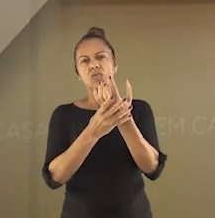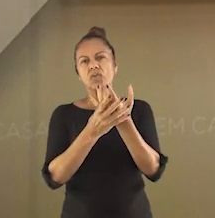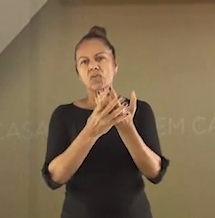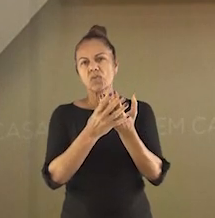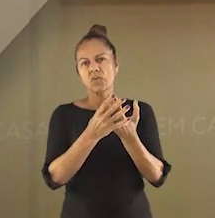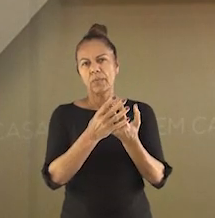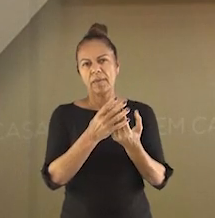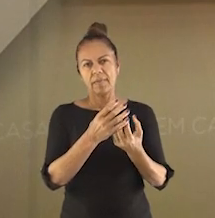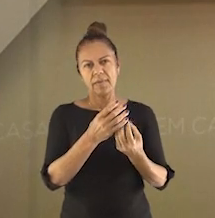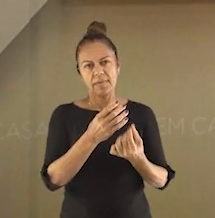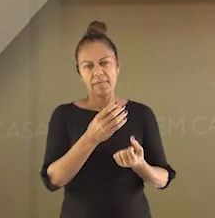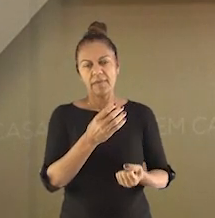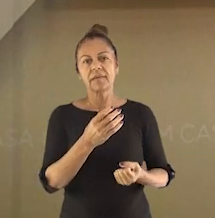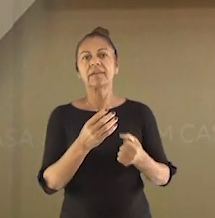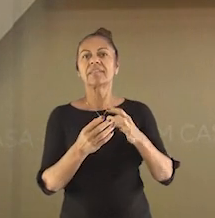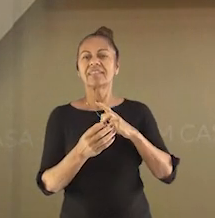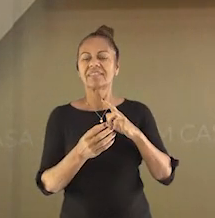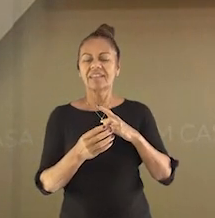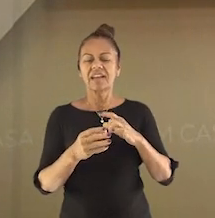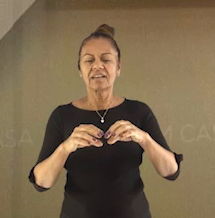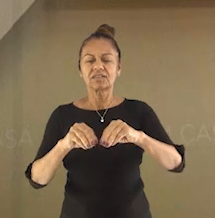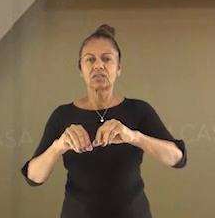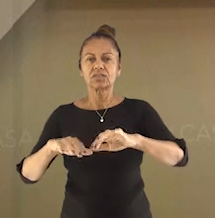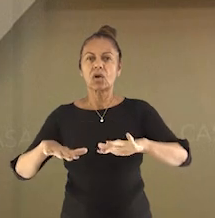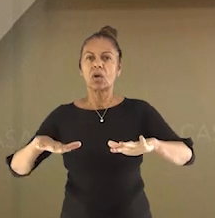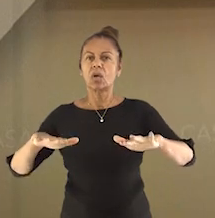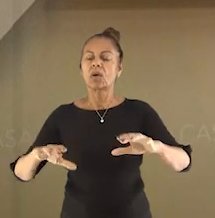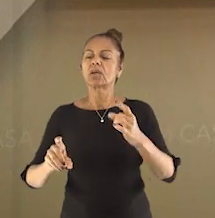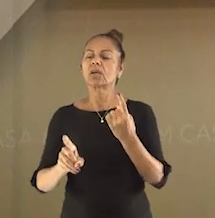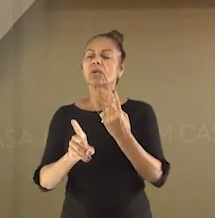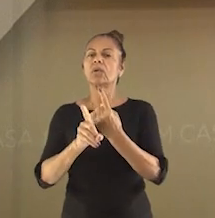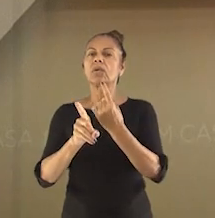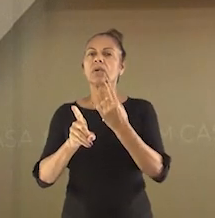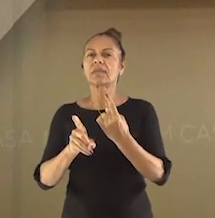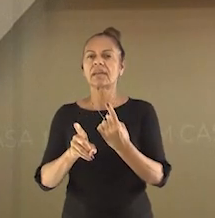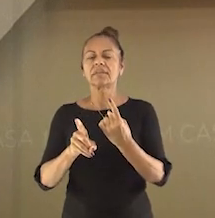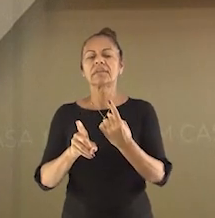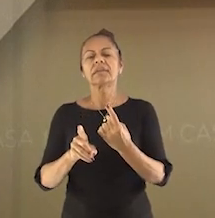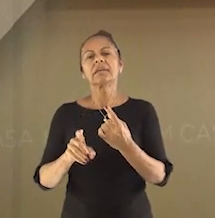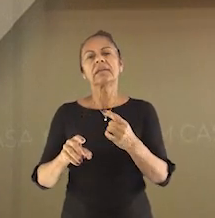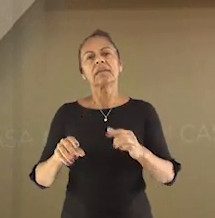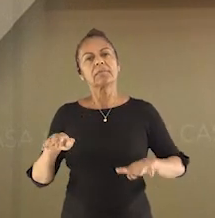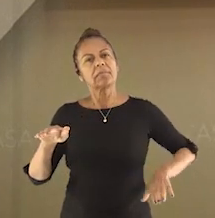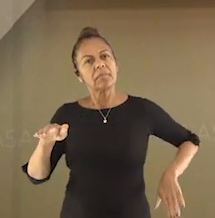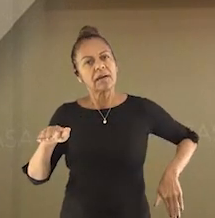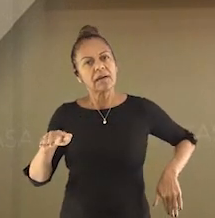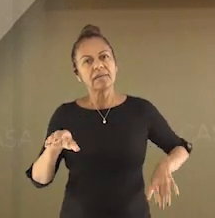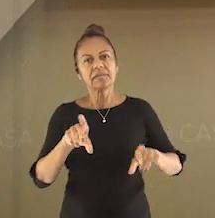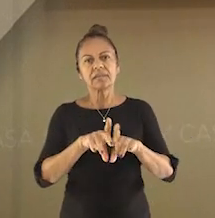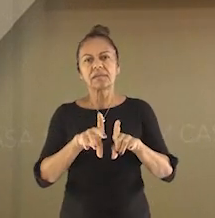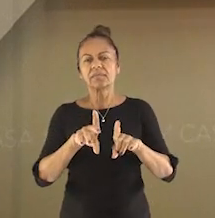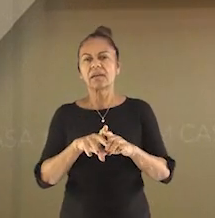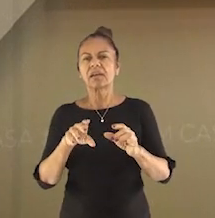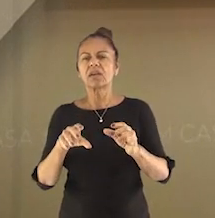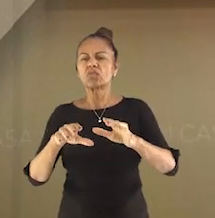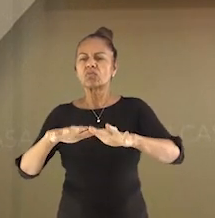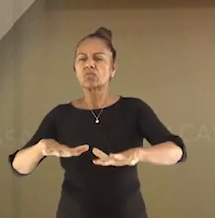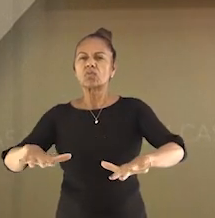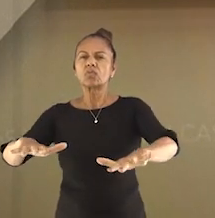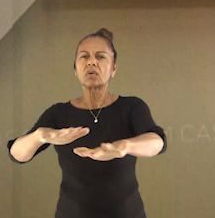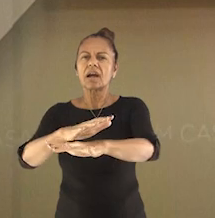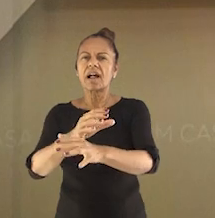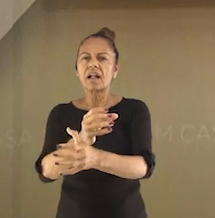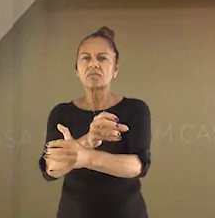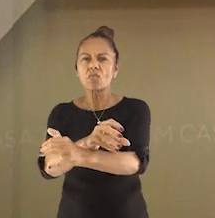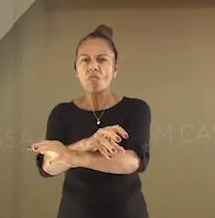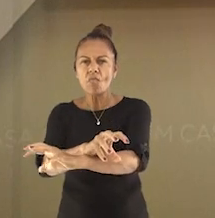muita facilidade. É comum a gente encontrar esse tipo de solo em praias e desertos.